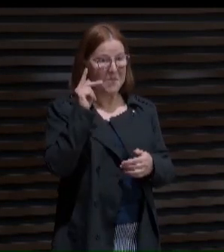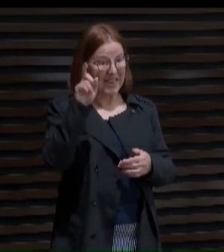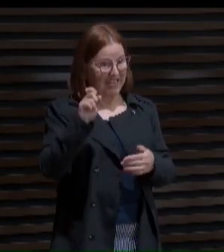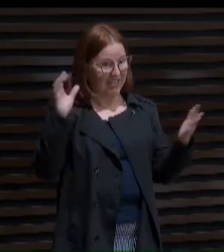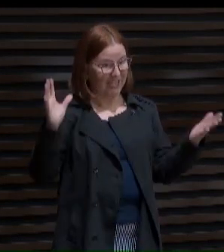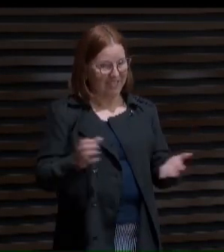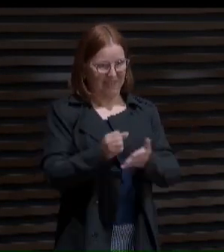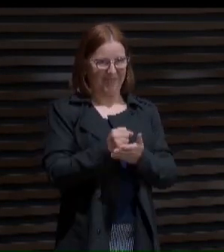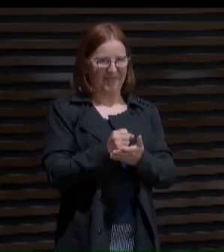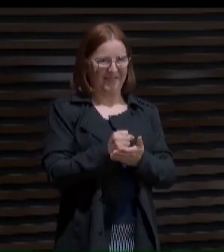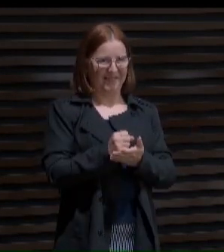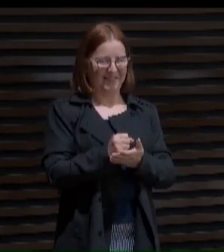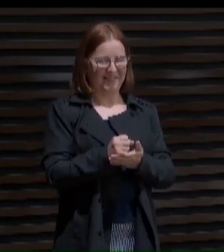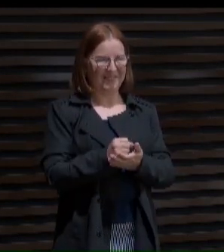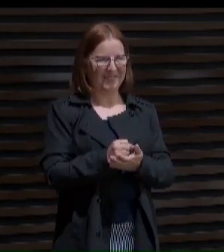salvos.